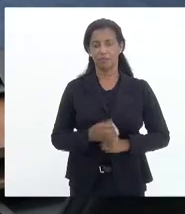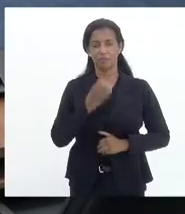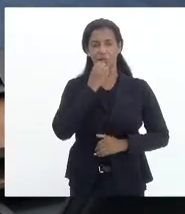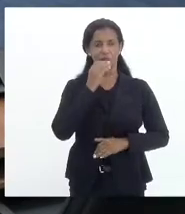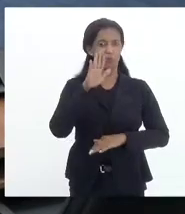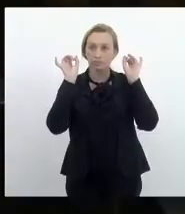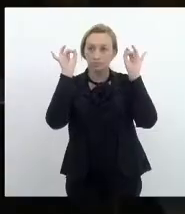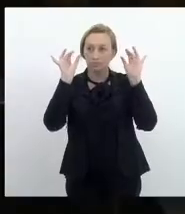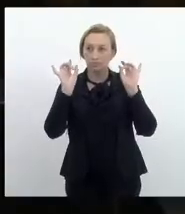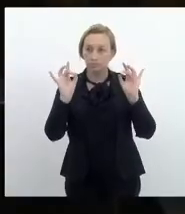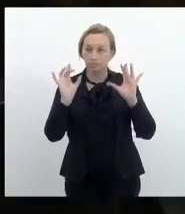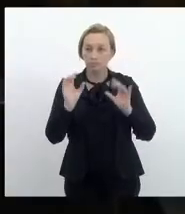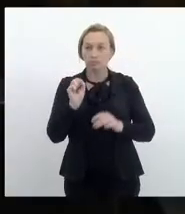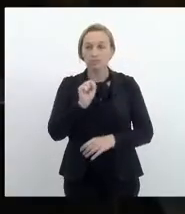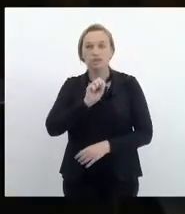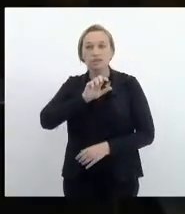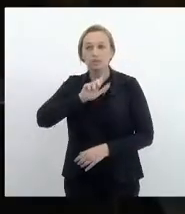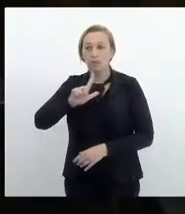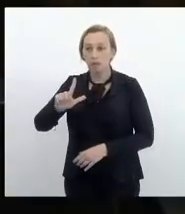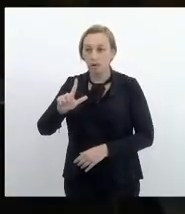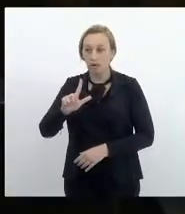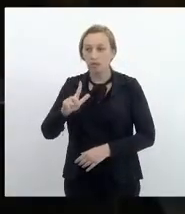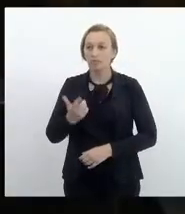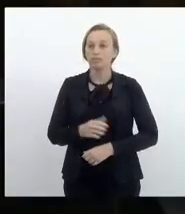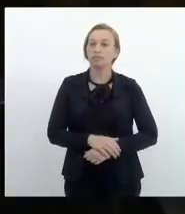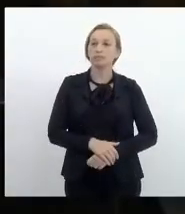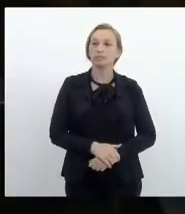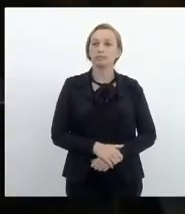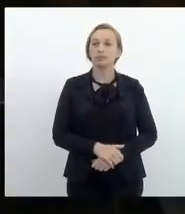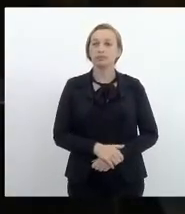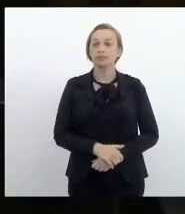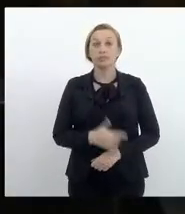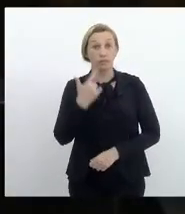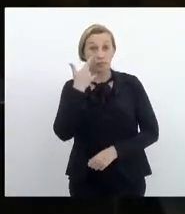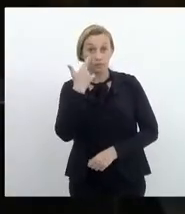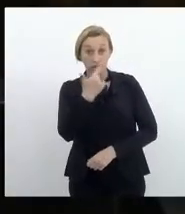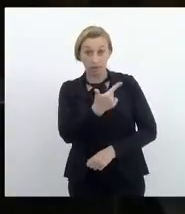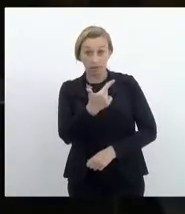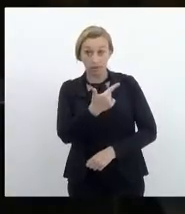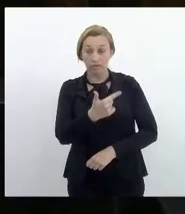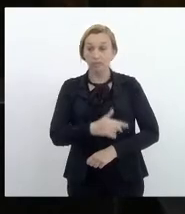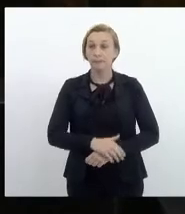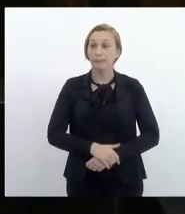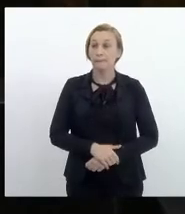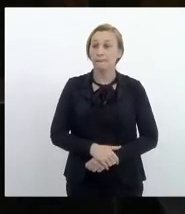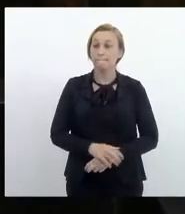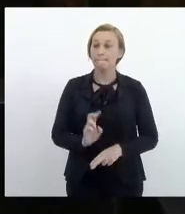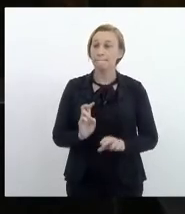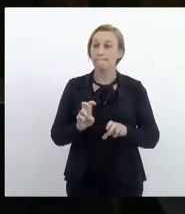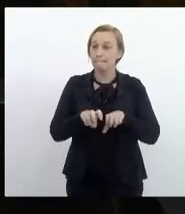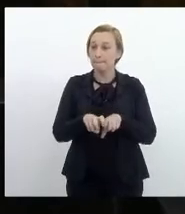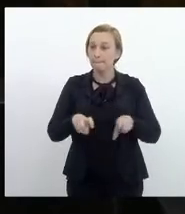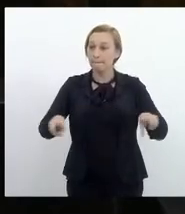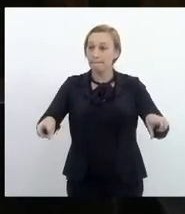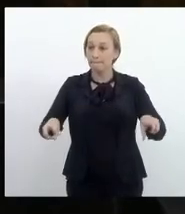ata da sessão anterior senhora Presidente Deputado a Franciane Motta